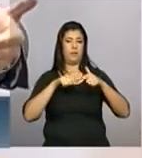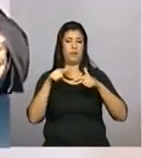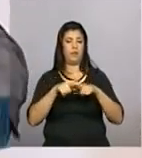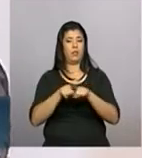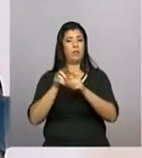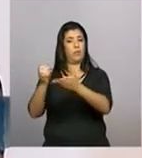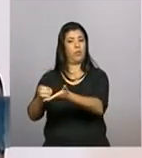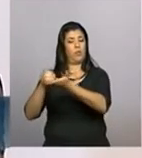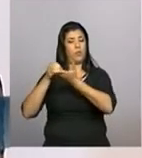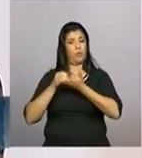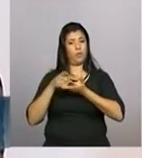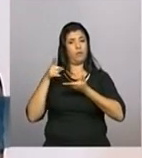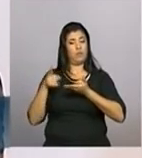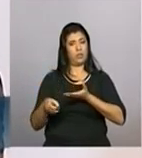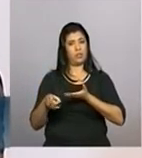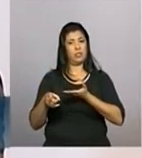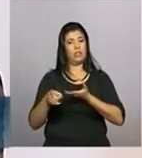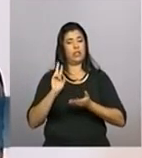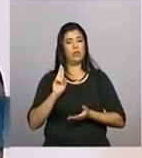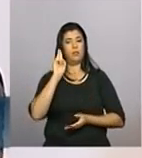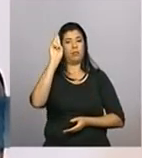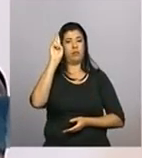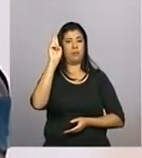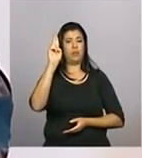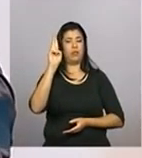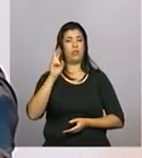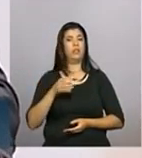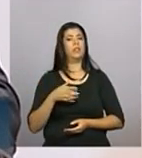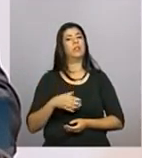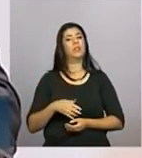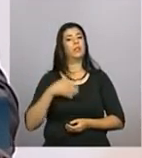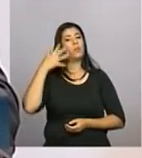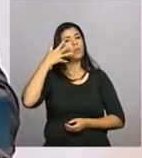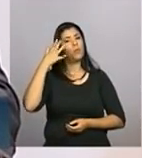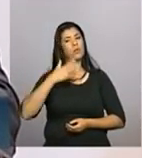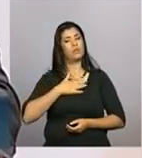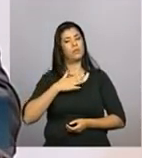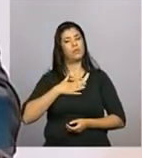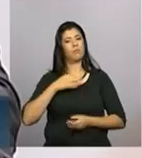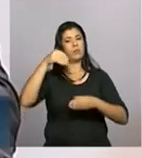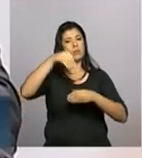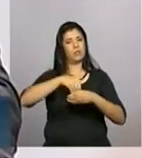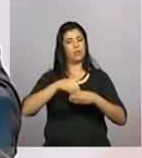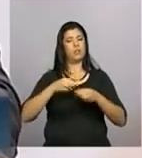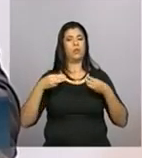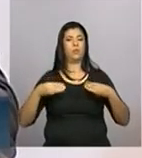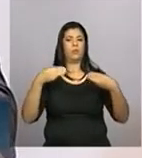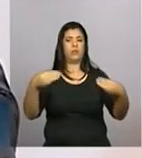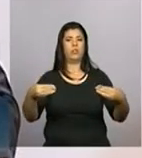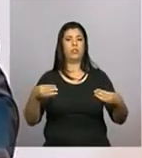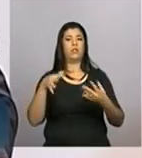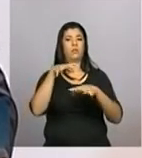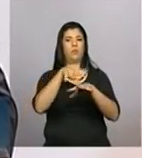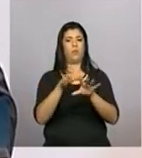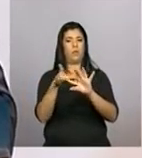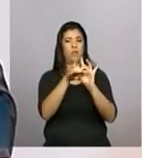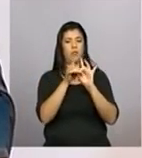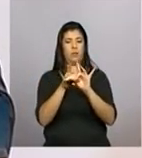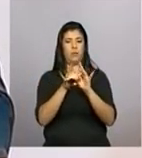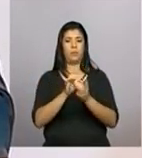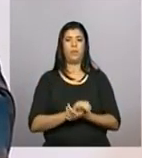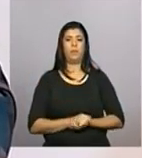oferecer como um quadro para representar o Partido Progressista também no Ministério da Integração. Quero